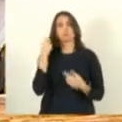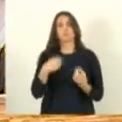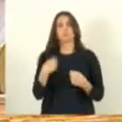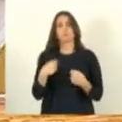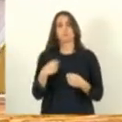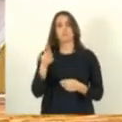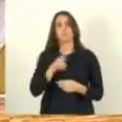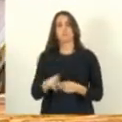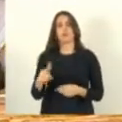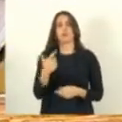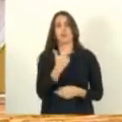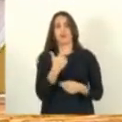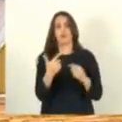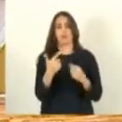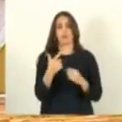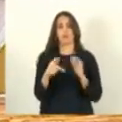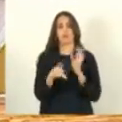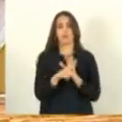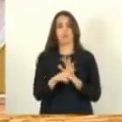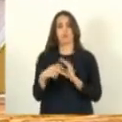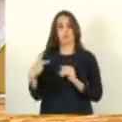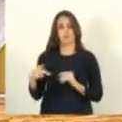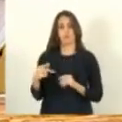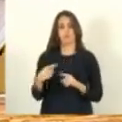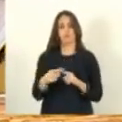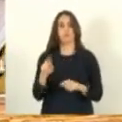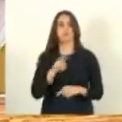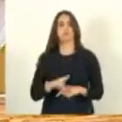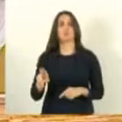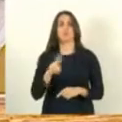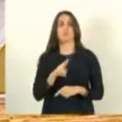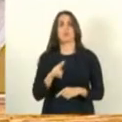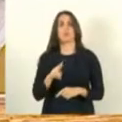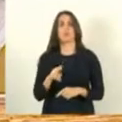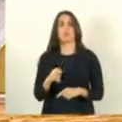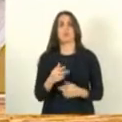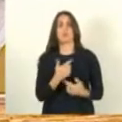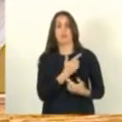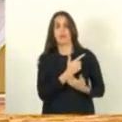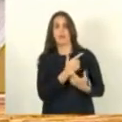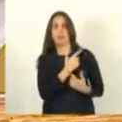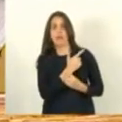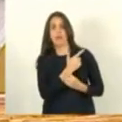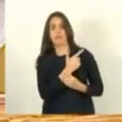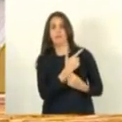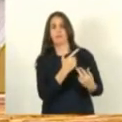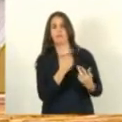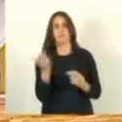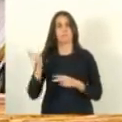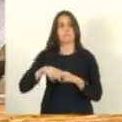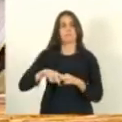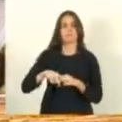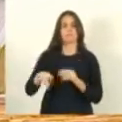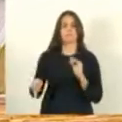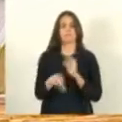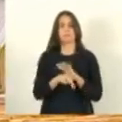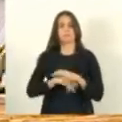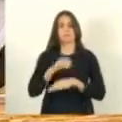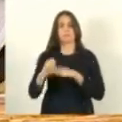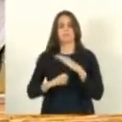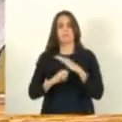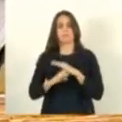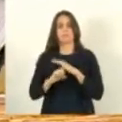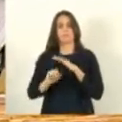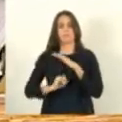arma institucional, porque se ele fizer o uso em serviço, a arma que vai ser apreendida é a arma institucional e, obviamente,